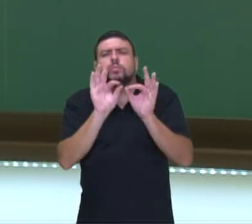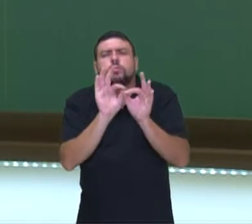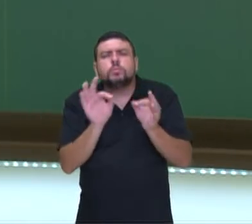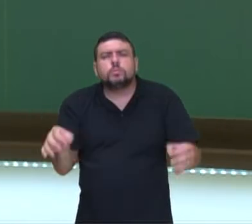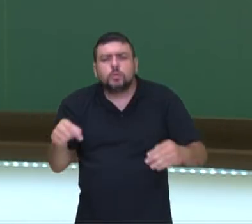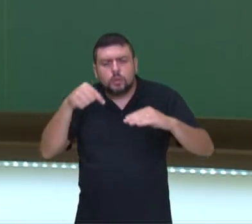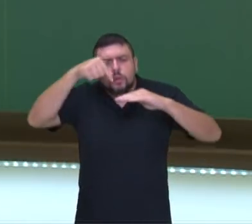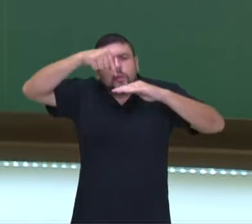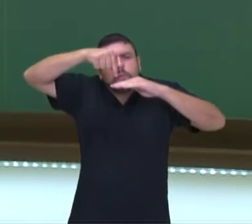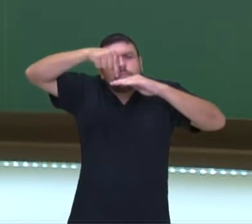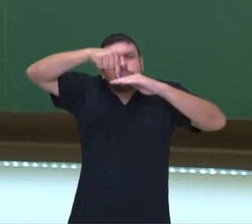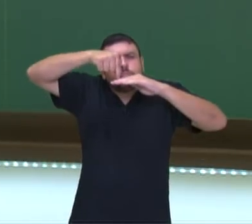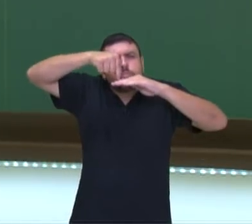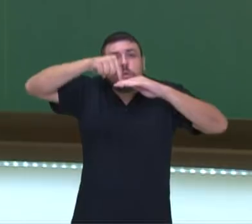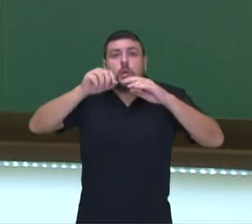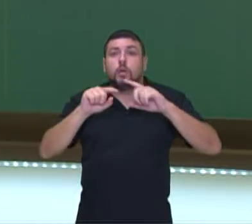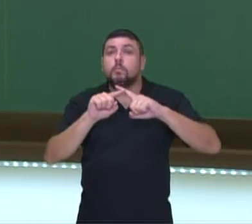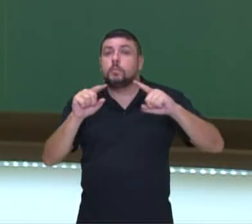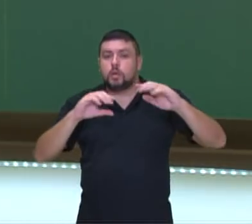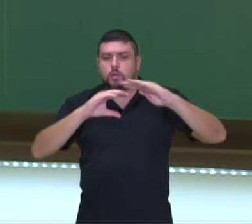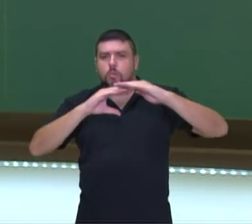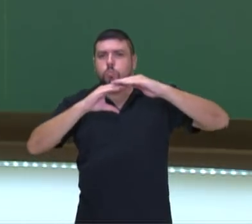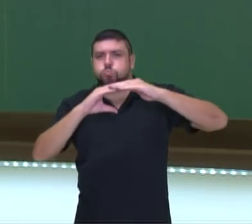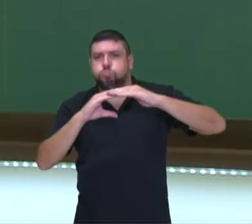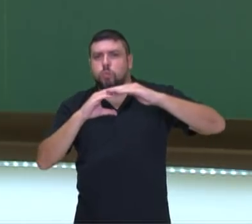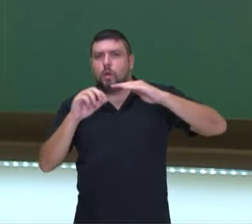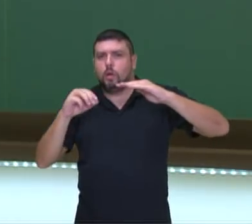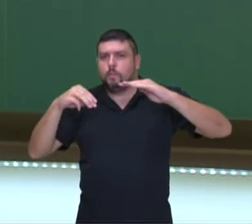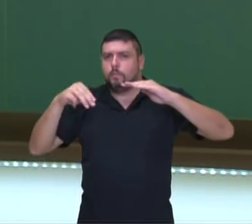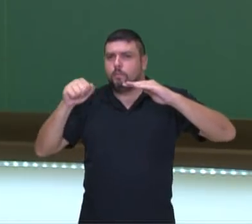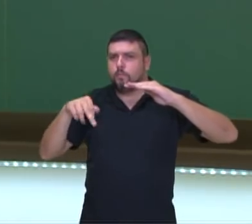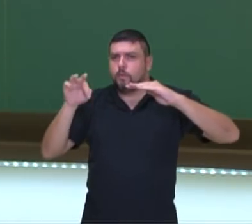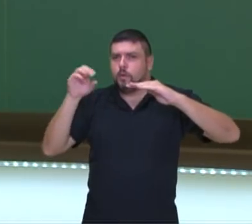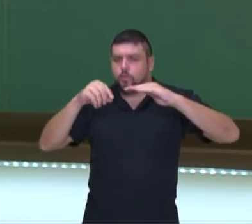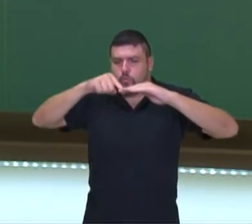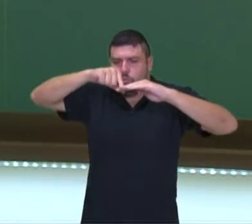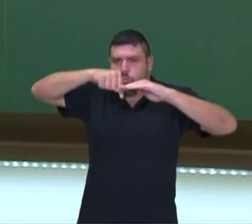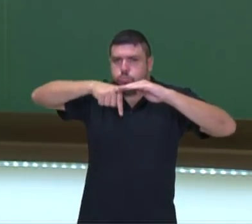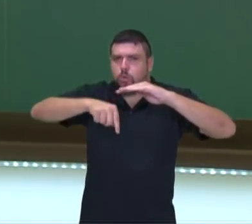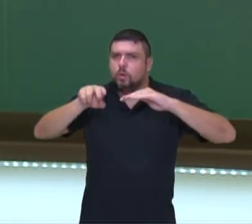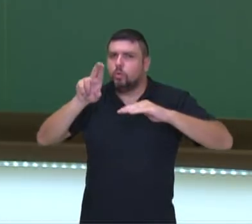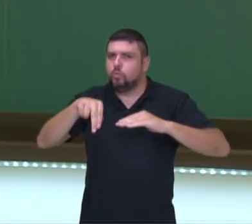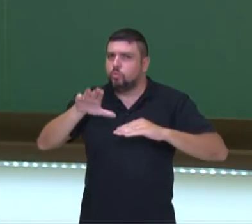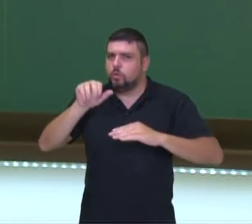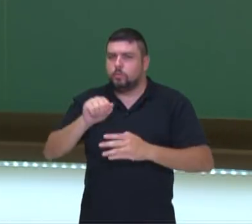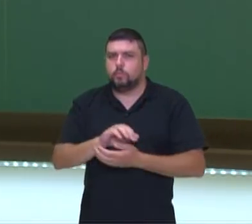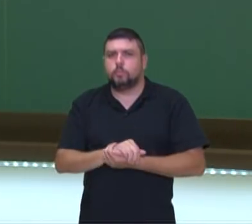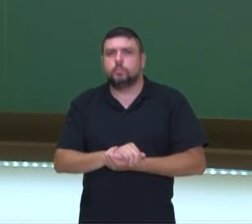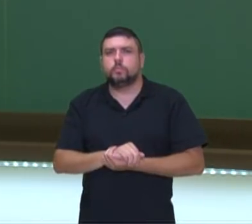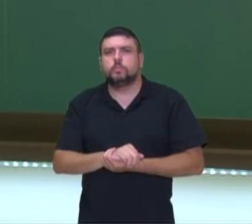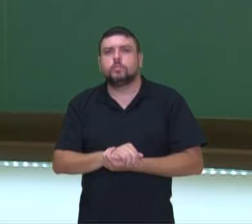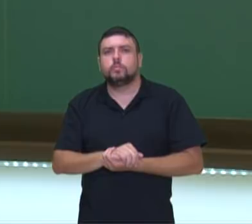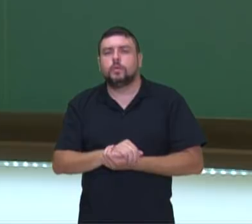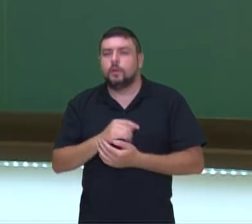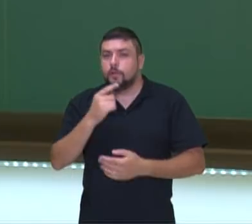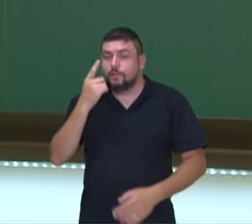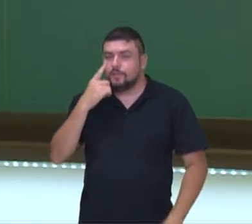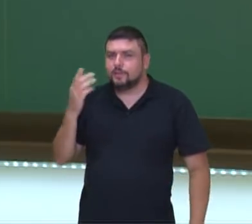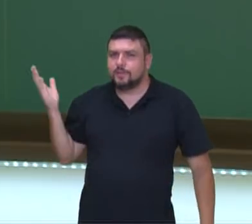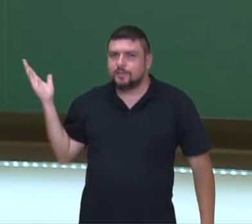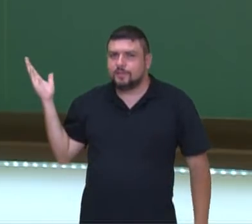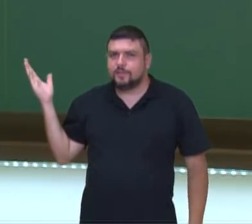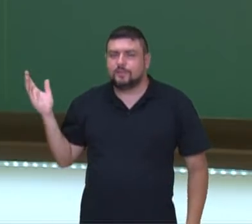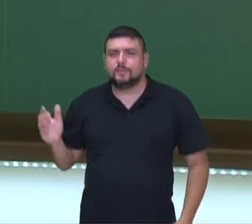crosta, mas nós não chegamos na camada manto. Então eu mostro nessa ilustração aqui para vocês, indicado